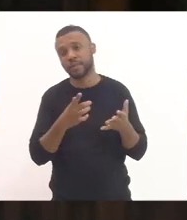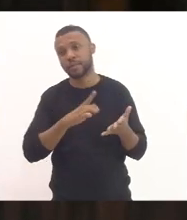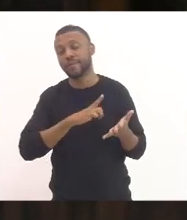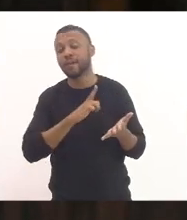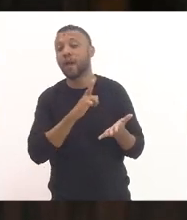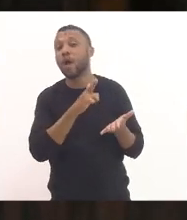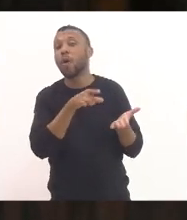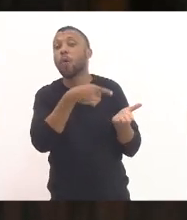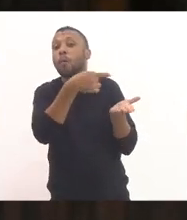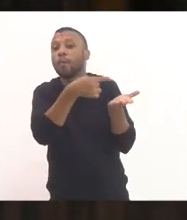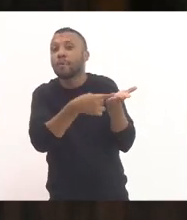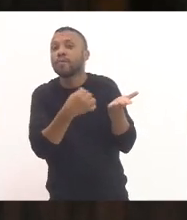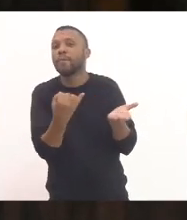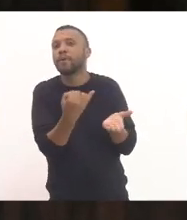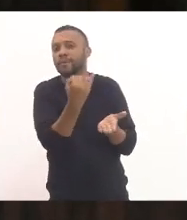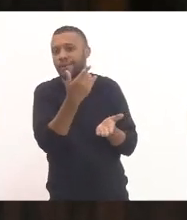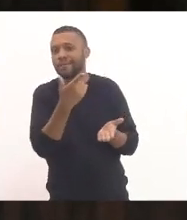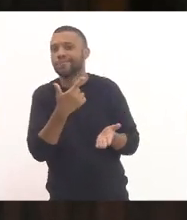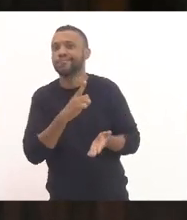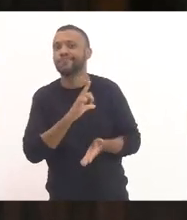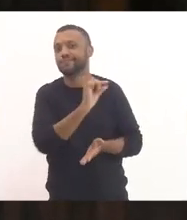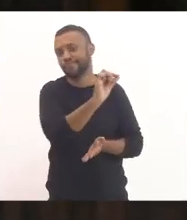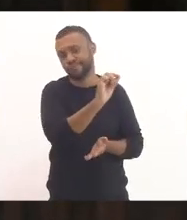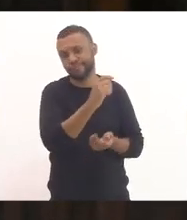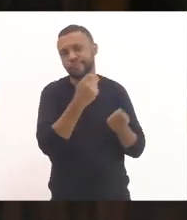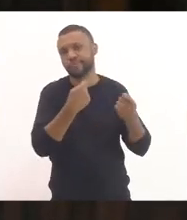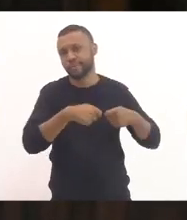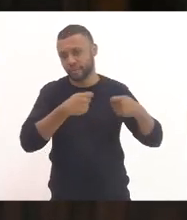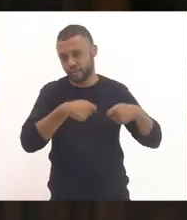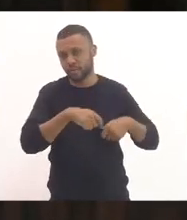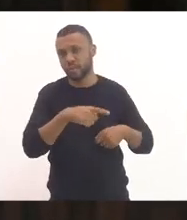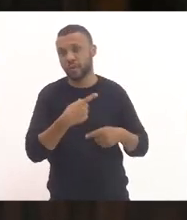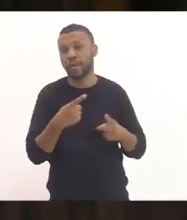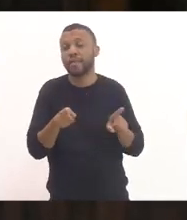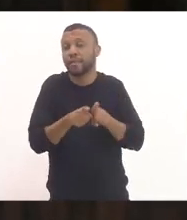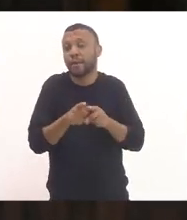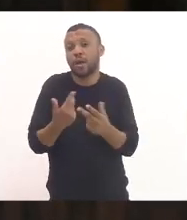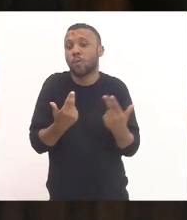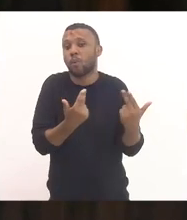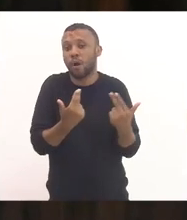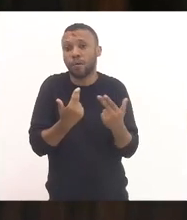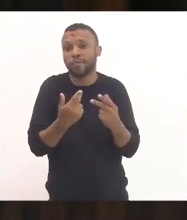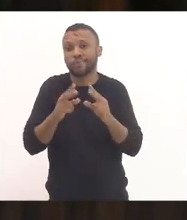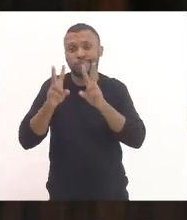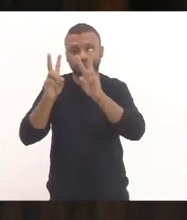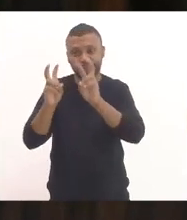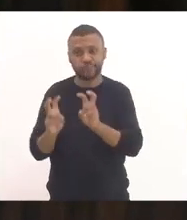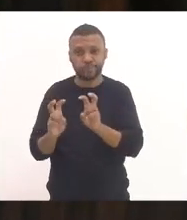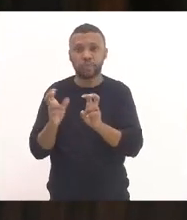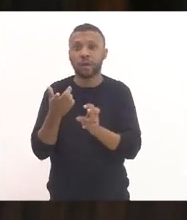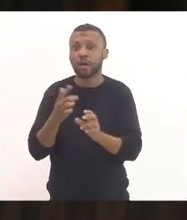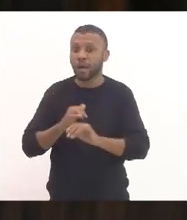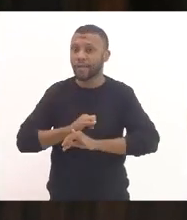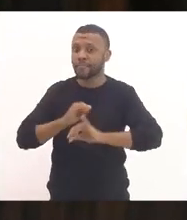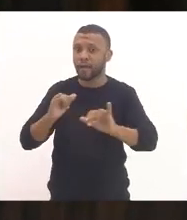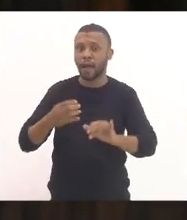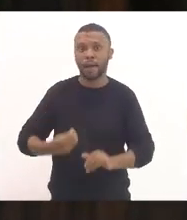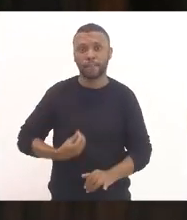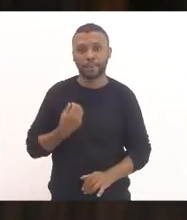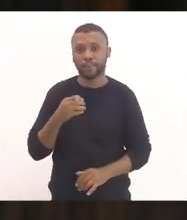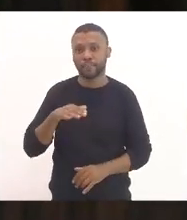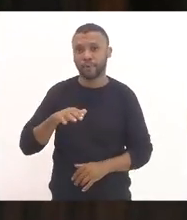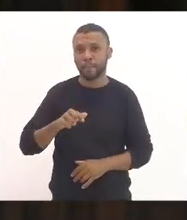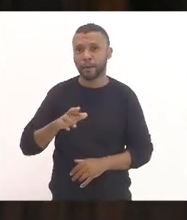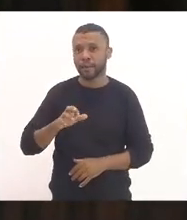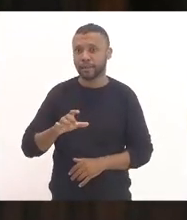teve algum compromisso importante mas é importante também igual a nossa falta registra a presença do Marcelo